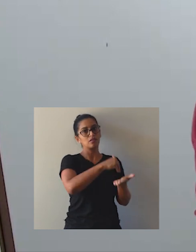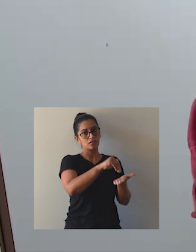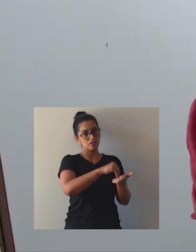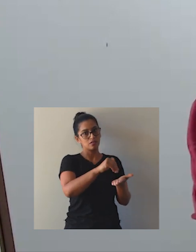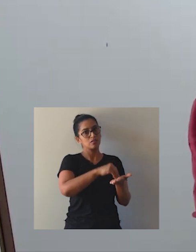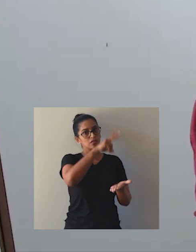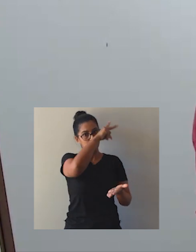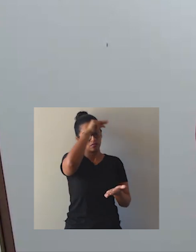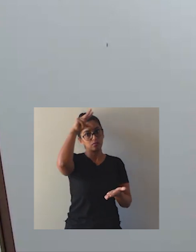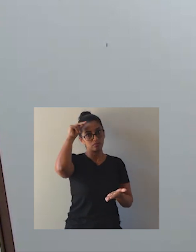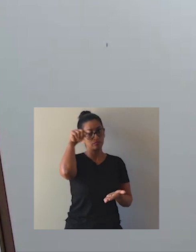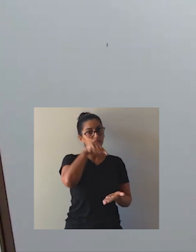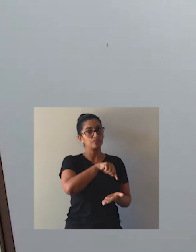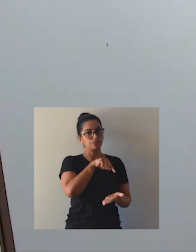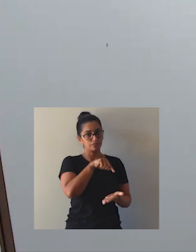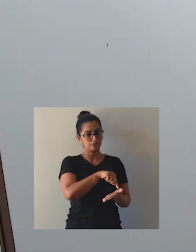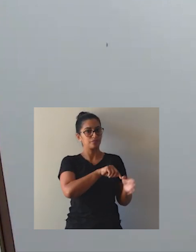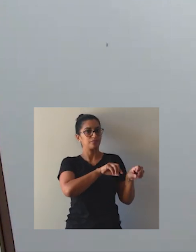de Educação,